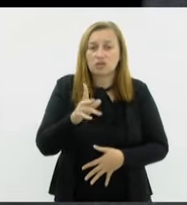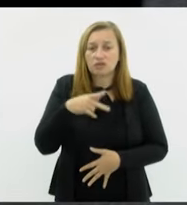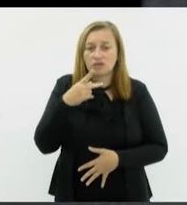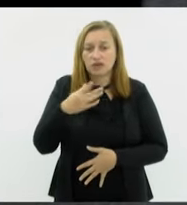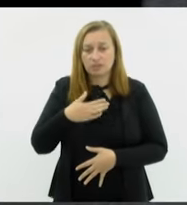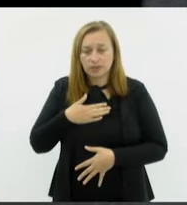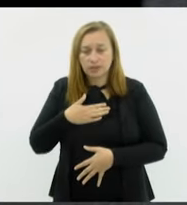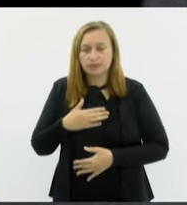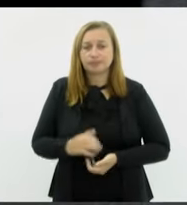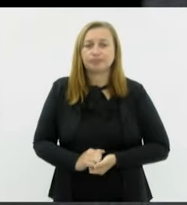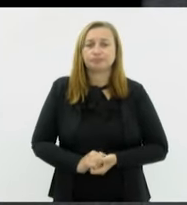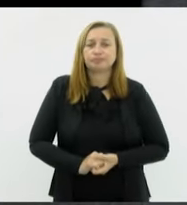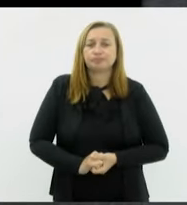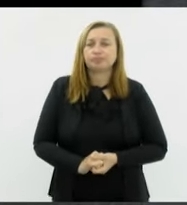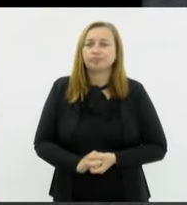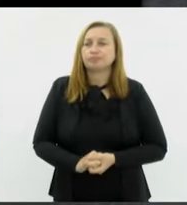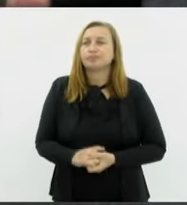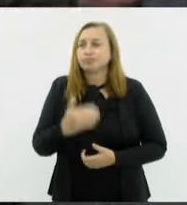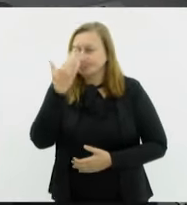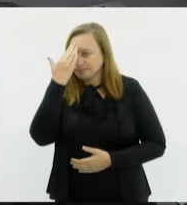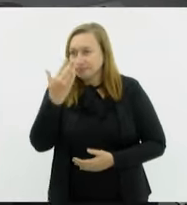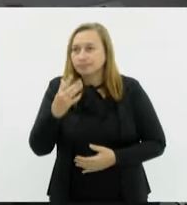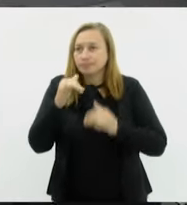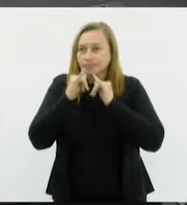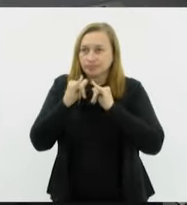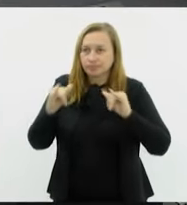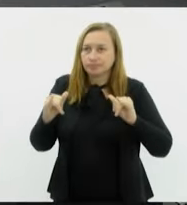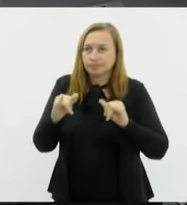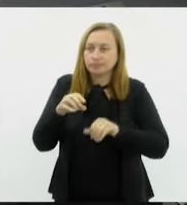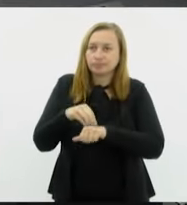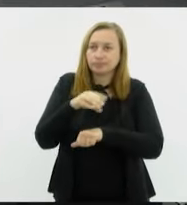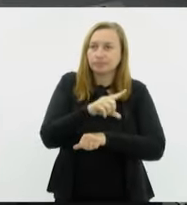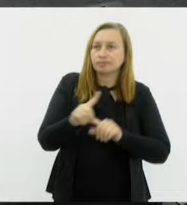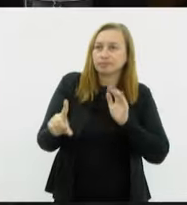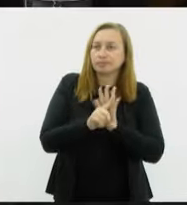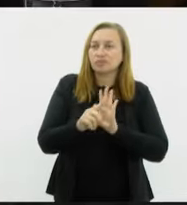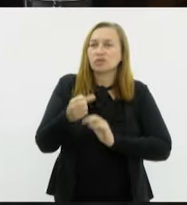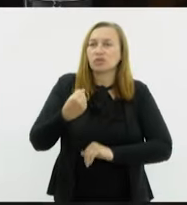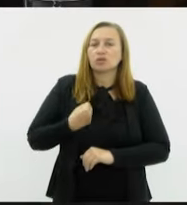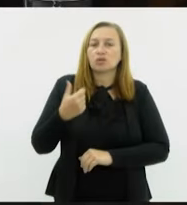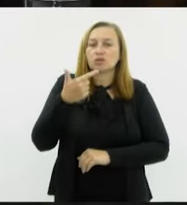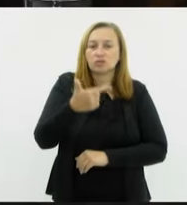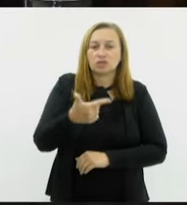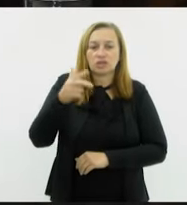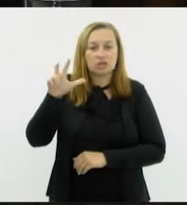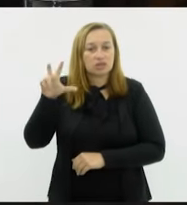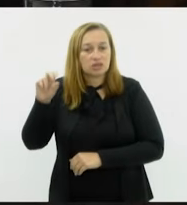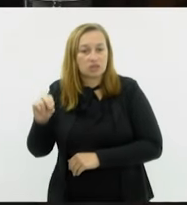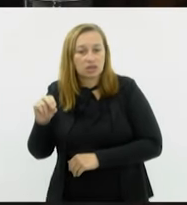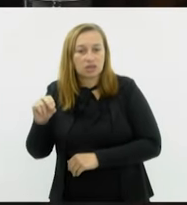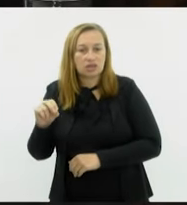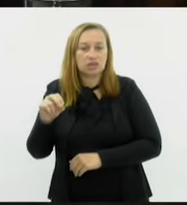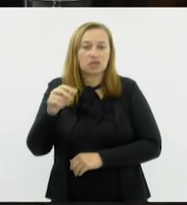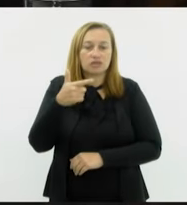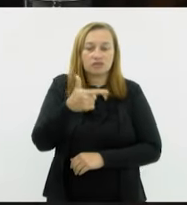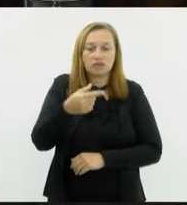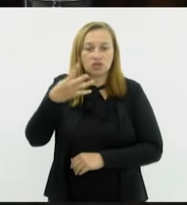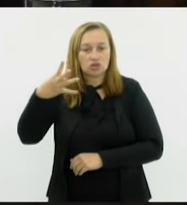ponderação que eu gostaria de fazer. Obrigada. Anuncio indicação legislativa número 250, de 24, de